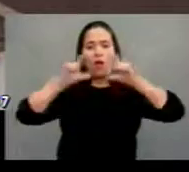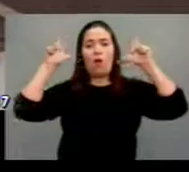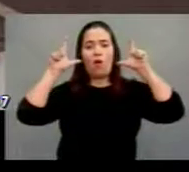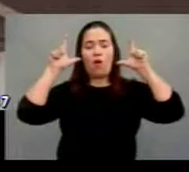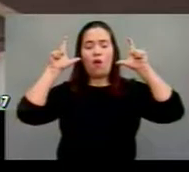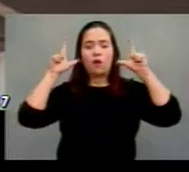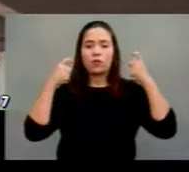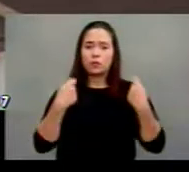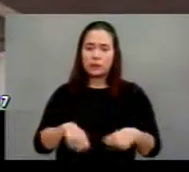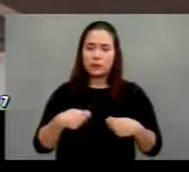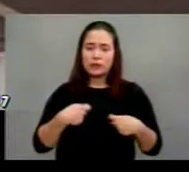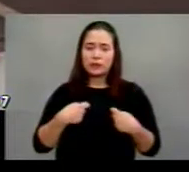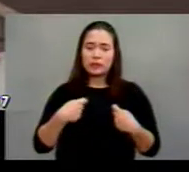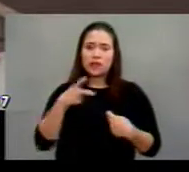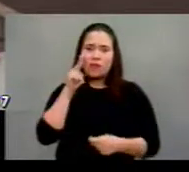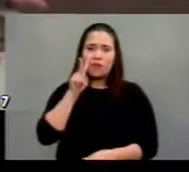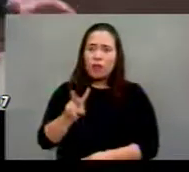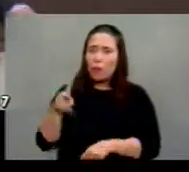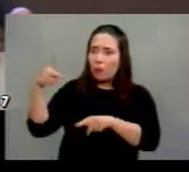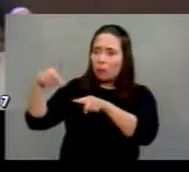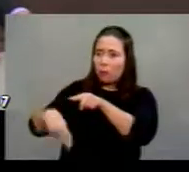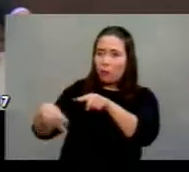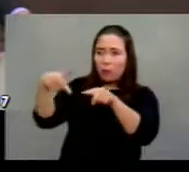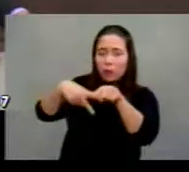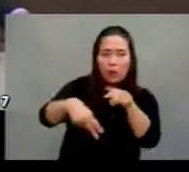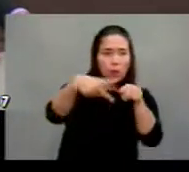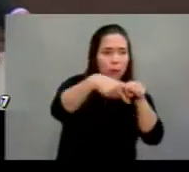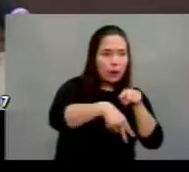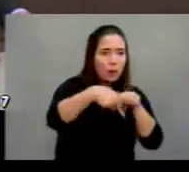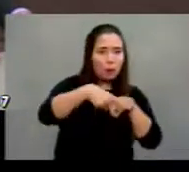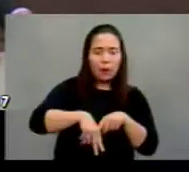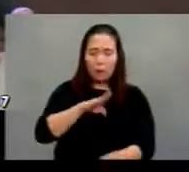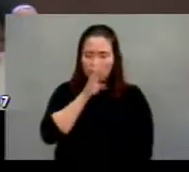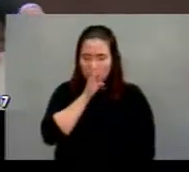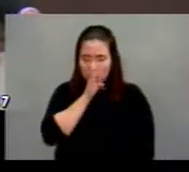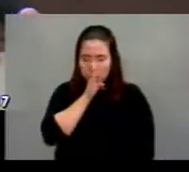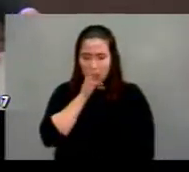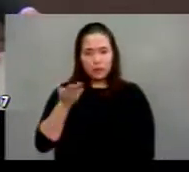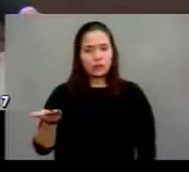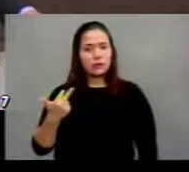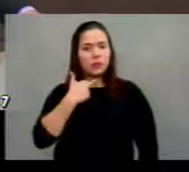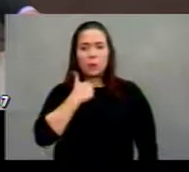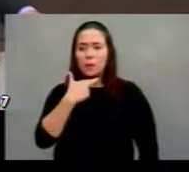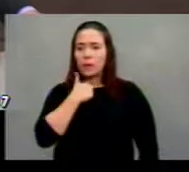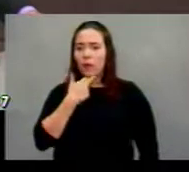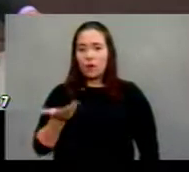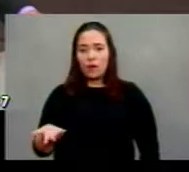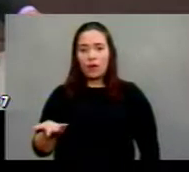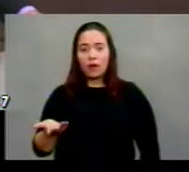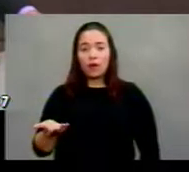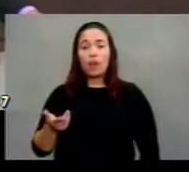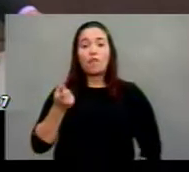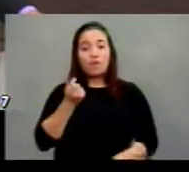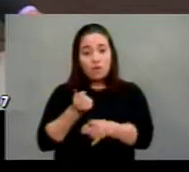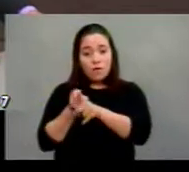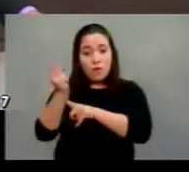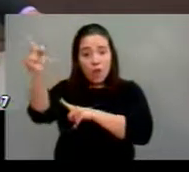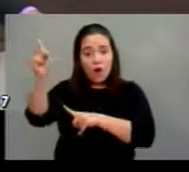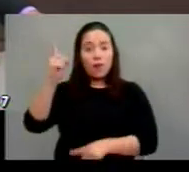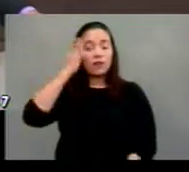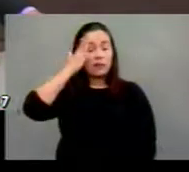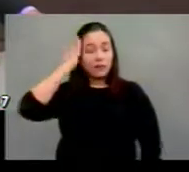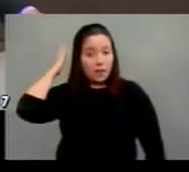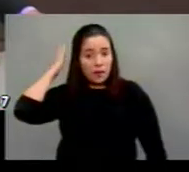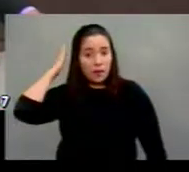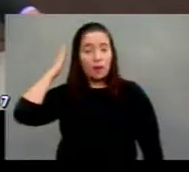proteção sendo destruída. Por isso, é que a agenda do Fora Temer é a